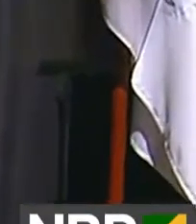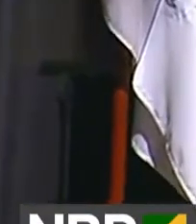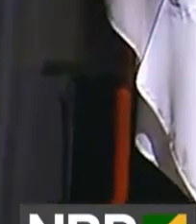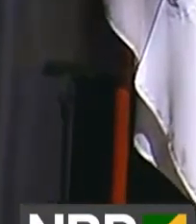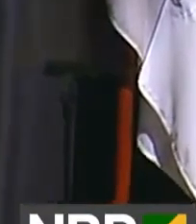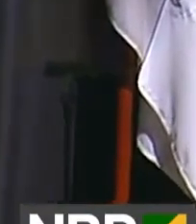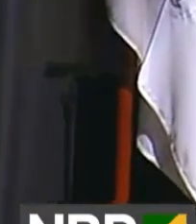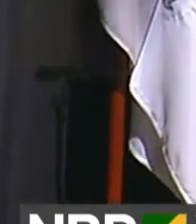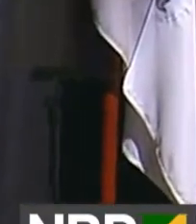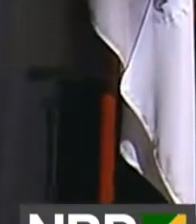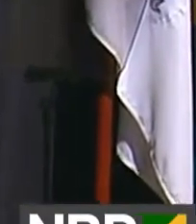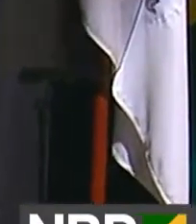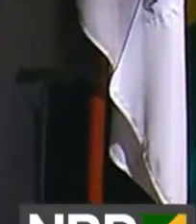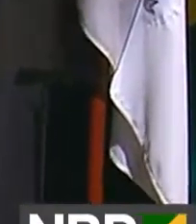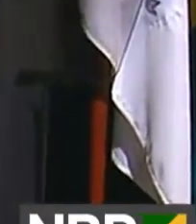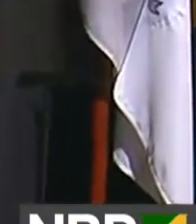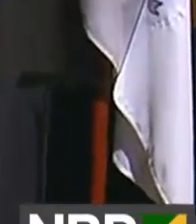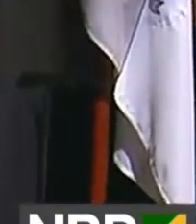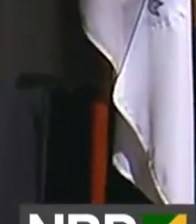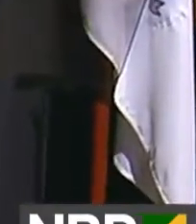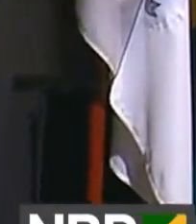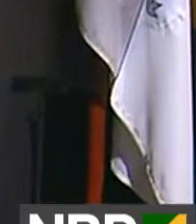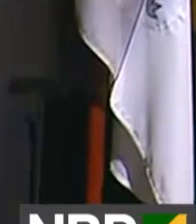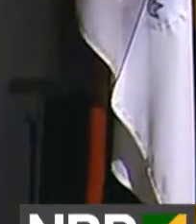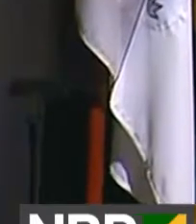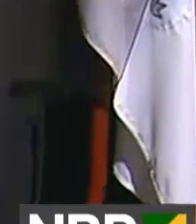participa no rio de janeiro vamos acompanhar